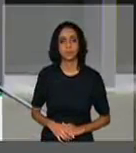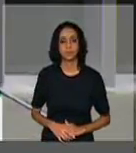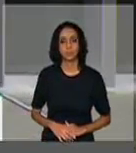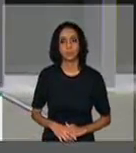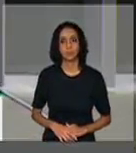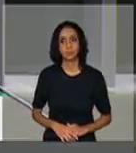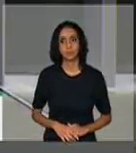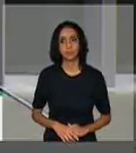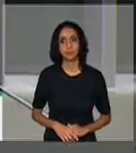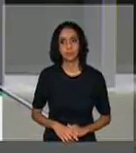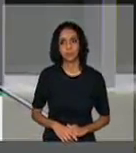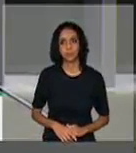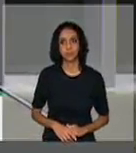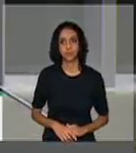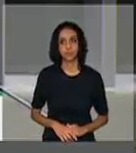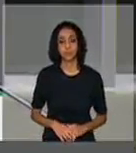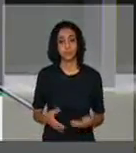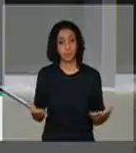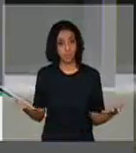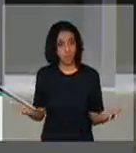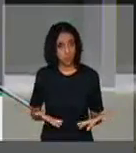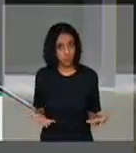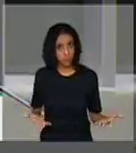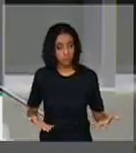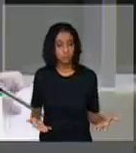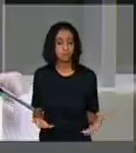Temos hoje a anunciar